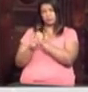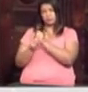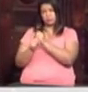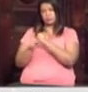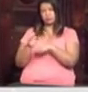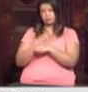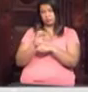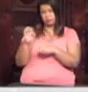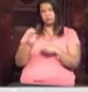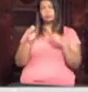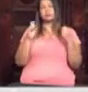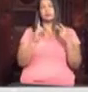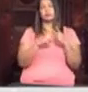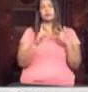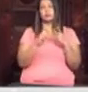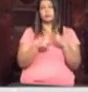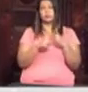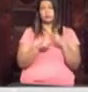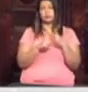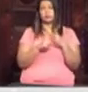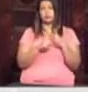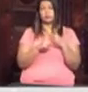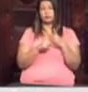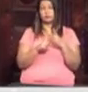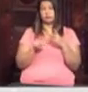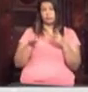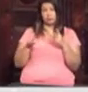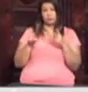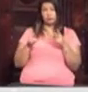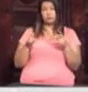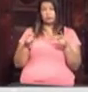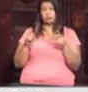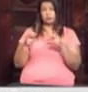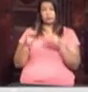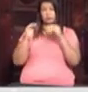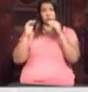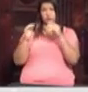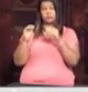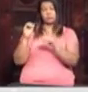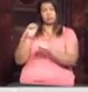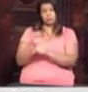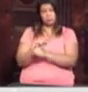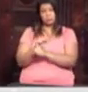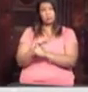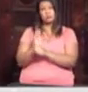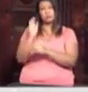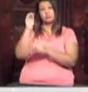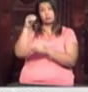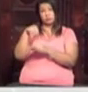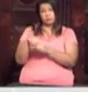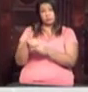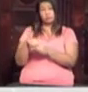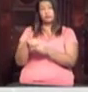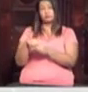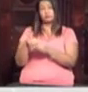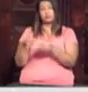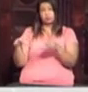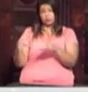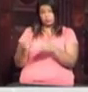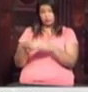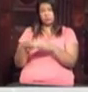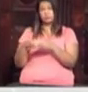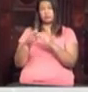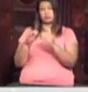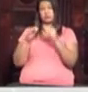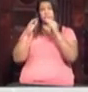Segundo, para que o Tribunal de Contas não seja paralisado, que os membros técnicos que hoje compõem a suplência